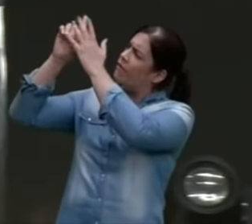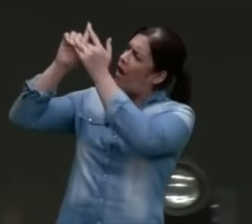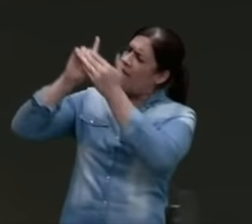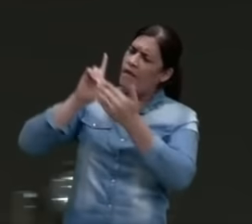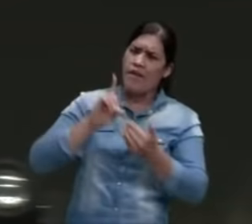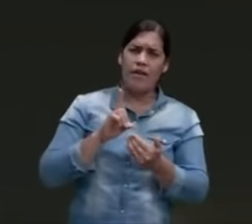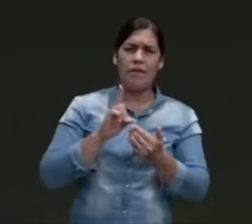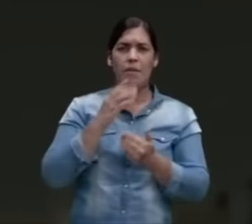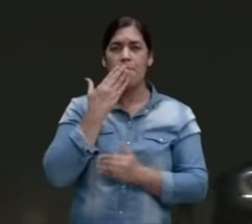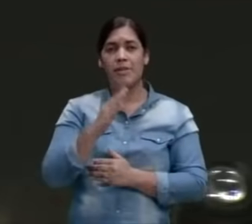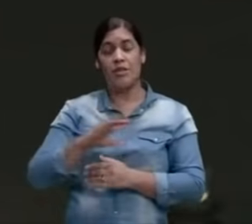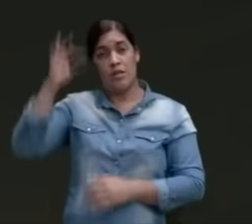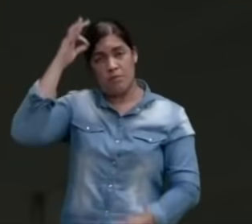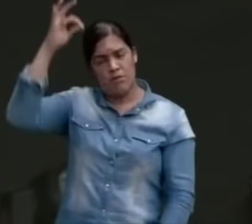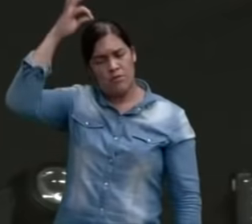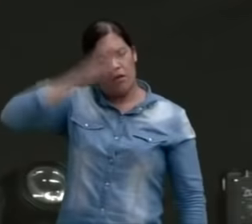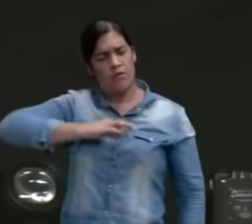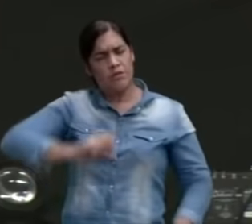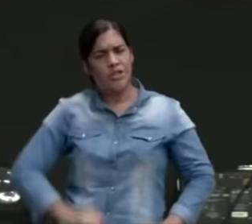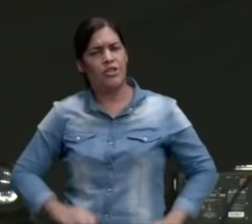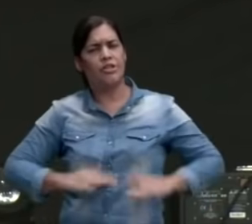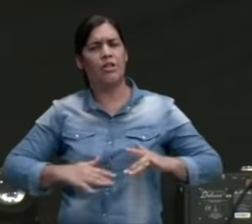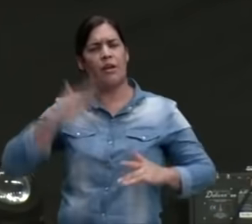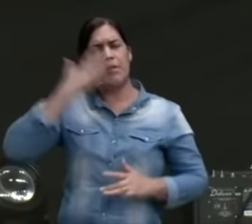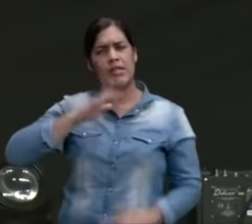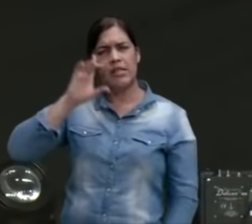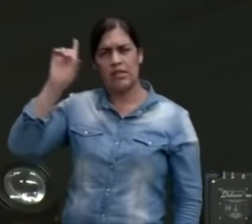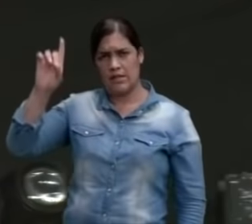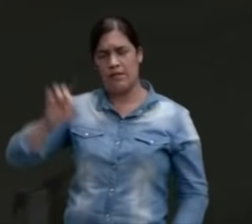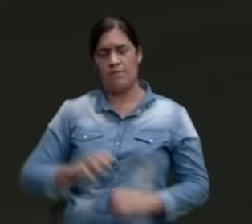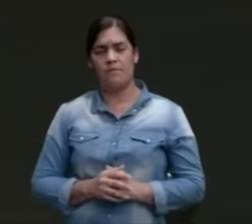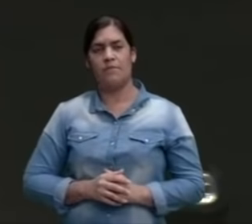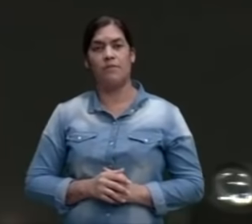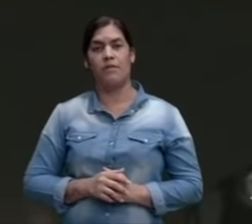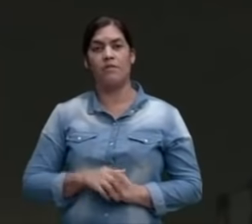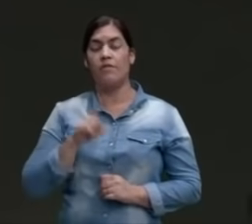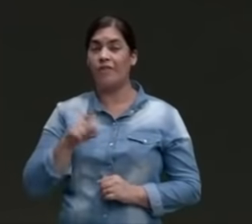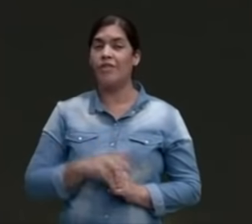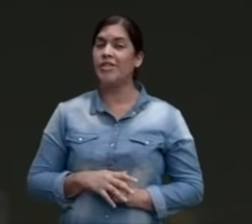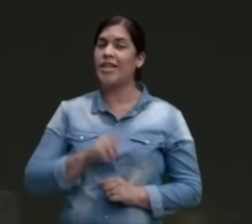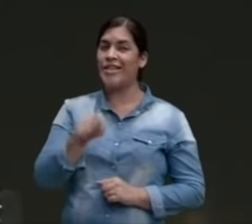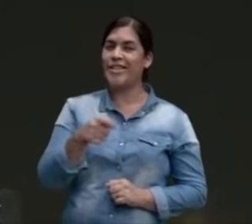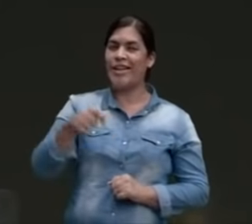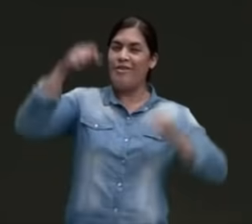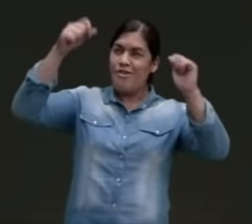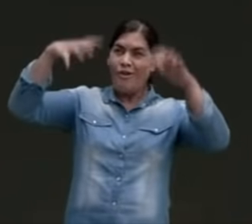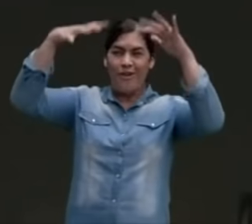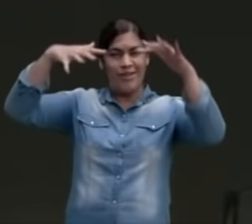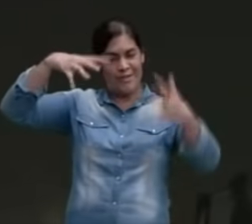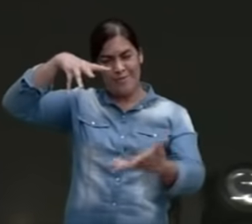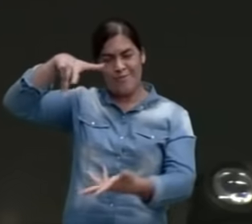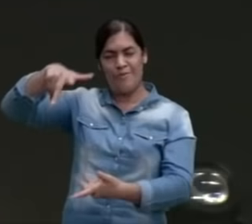para o Espírito Santo te encher com a presença dEle. E que você possa ser luzeiro neste mundo